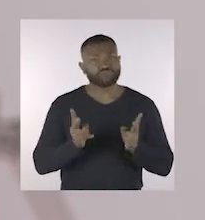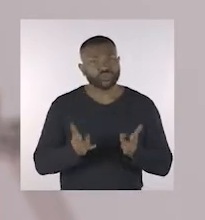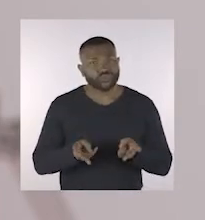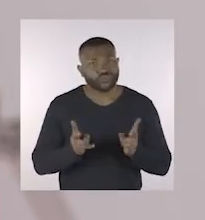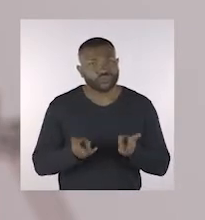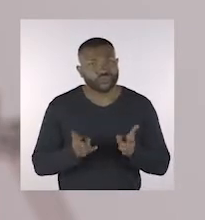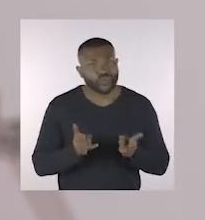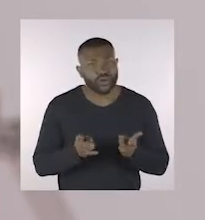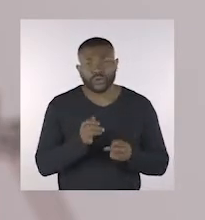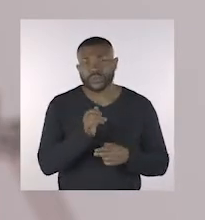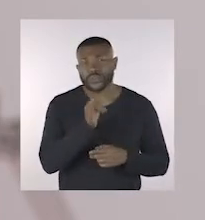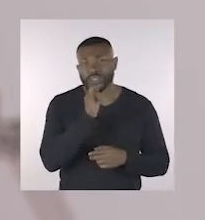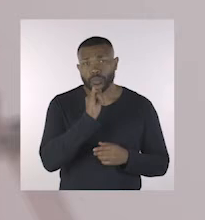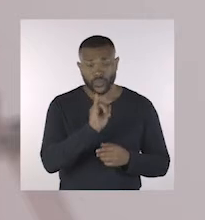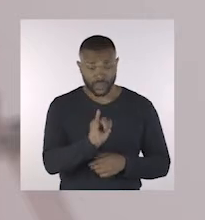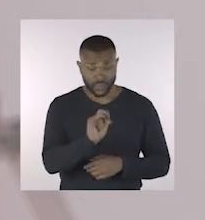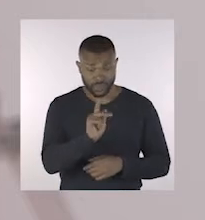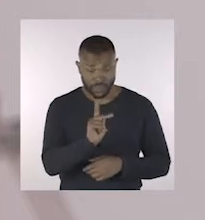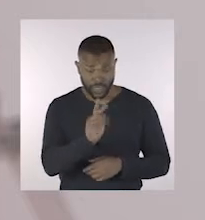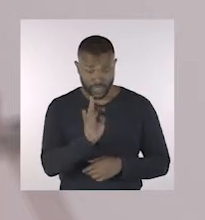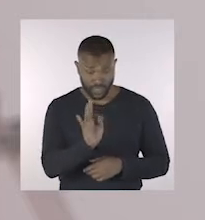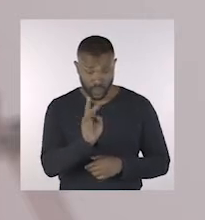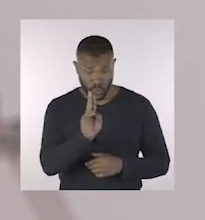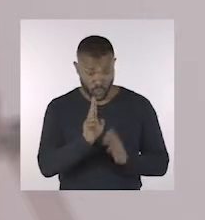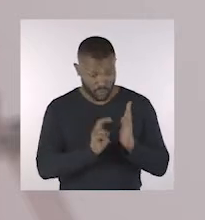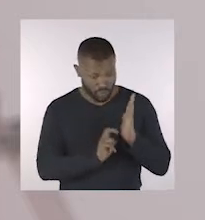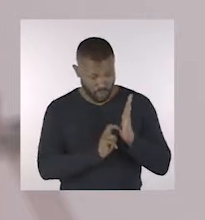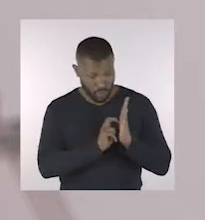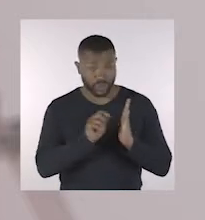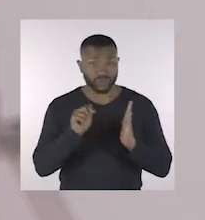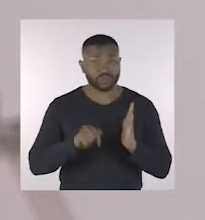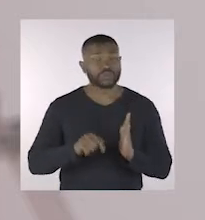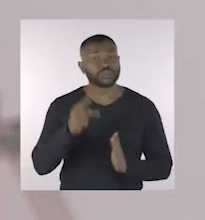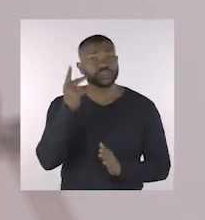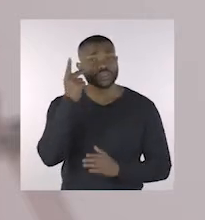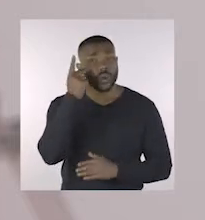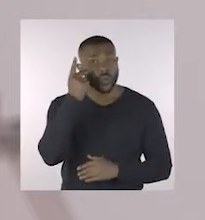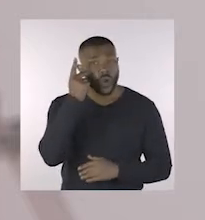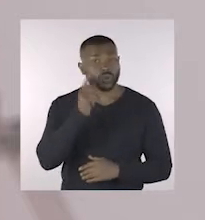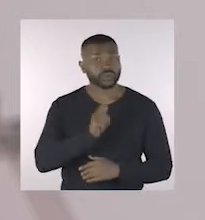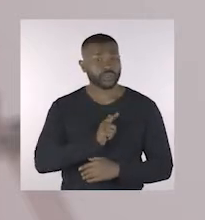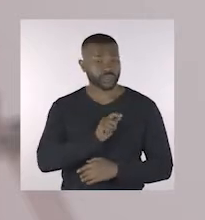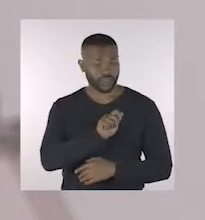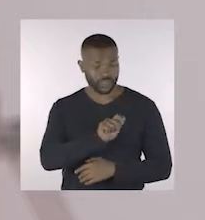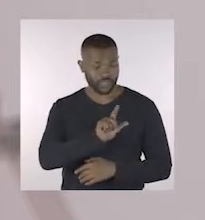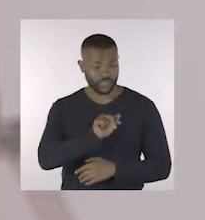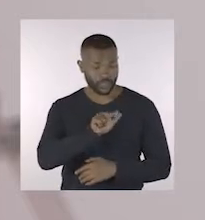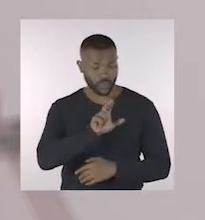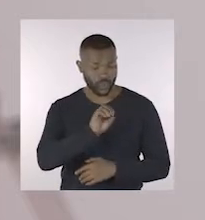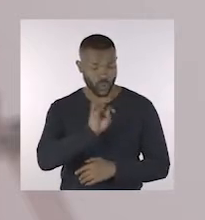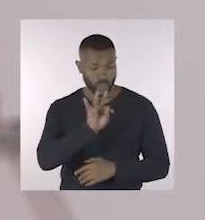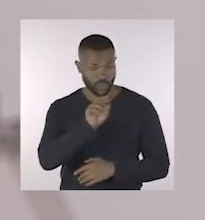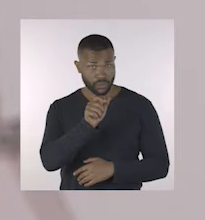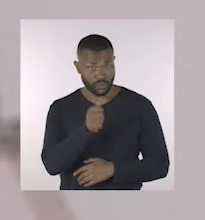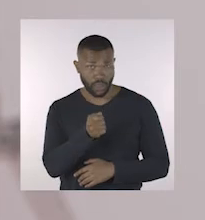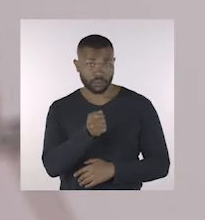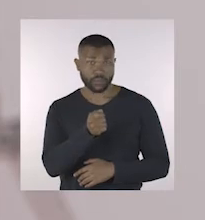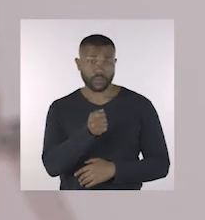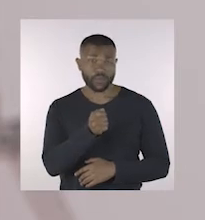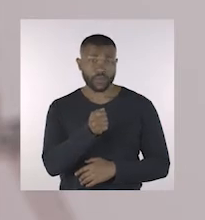prefeitura manter não é por exemplo o IPTU IPTU de São Paulo ele tem uma alíquota que